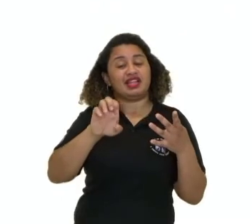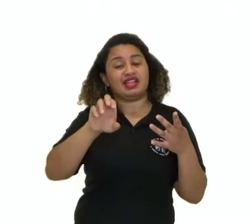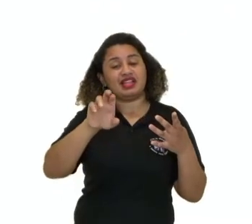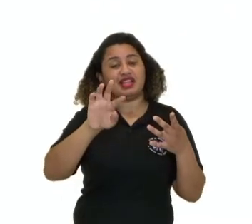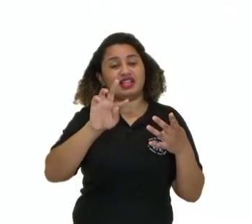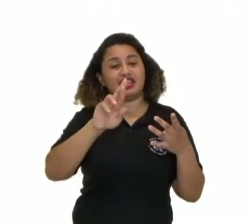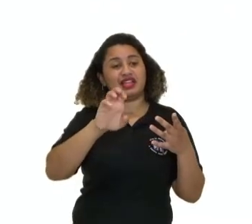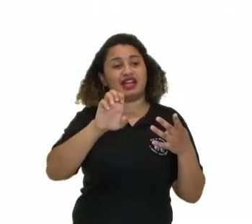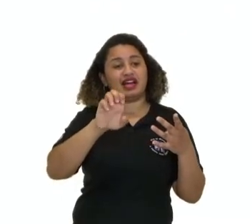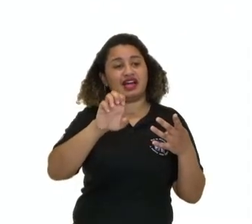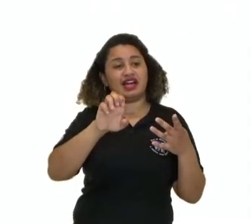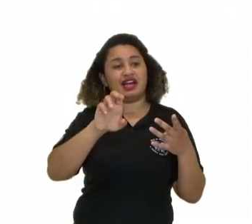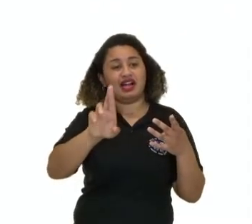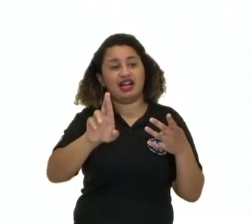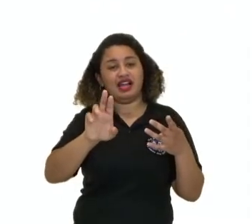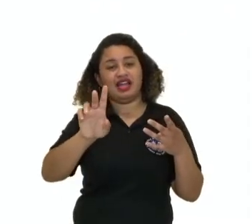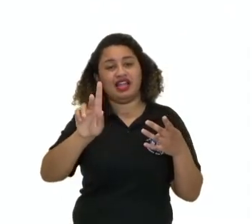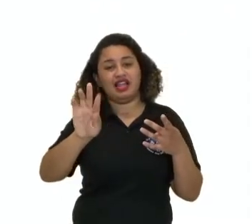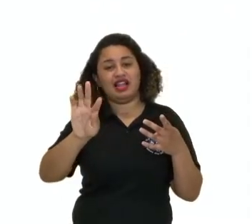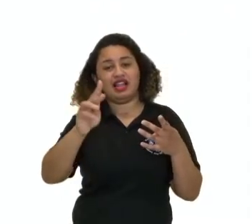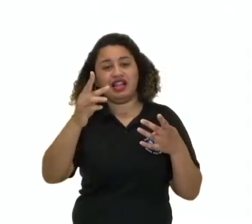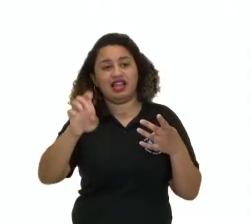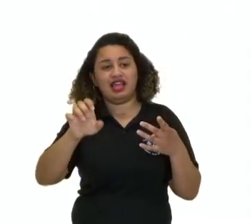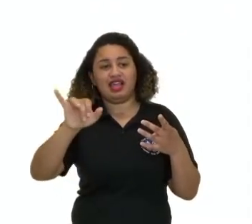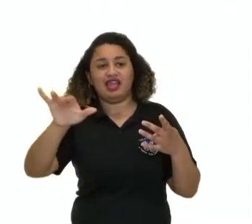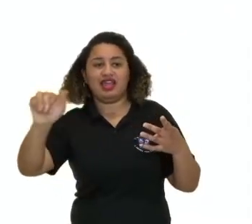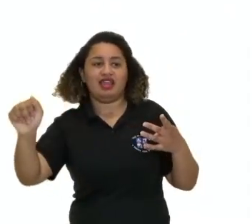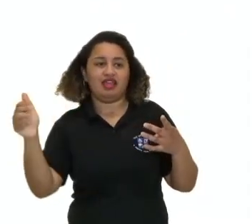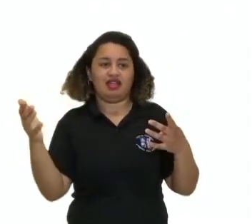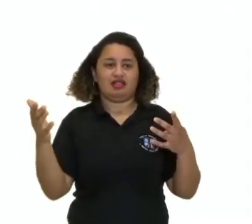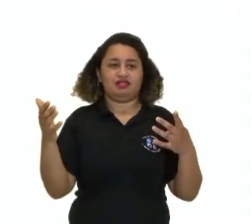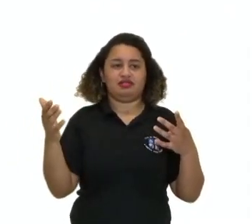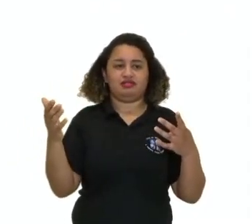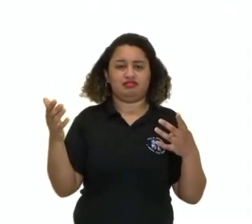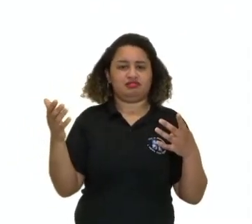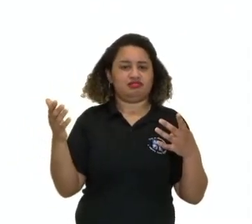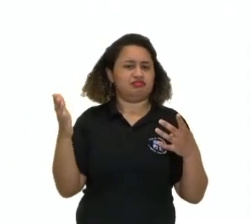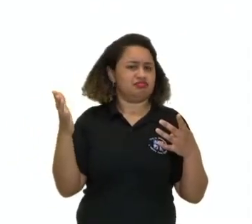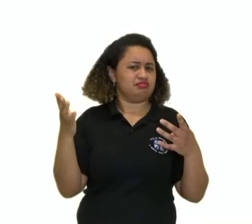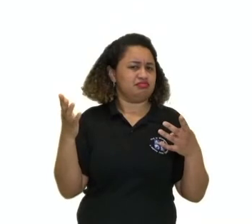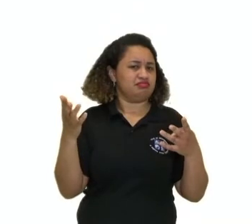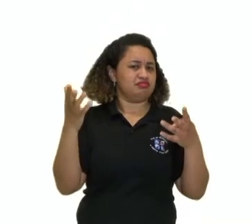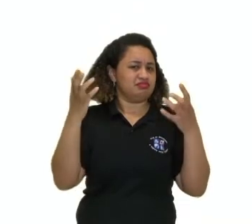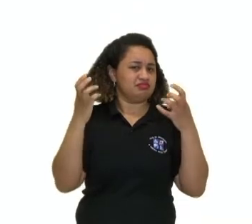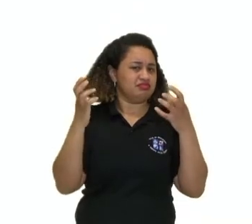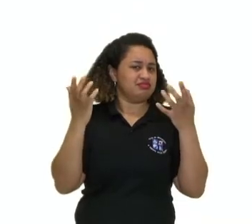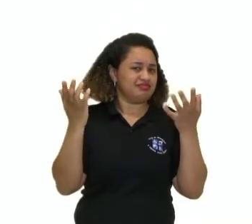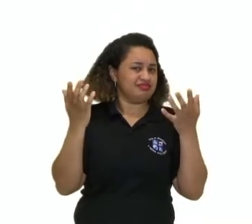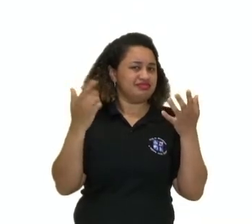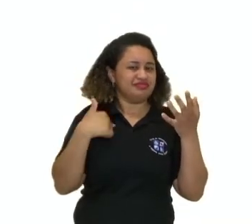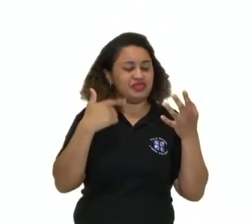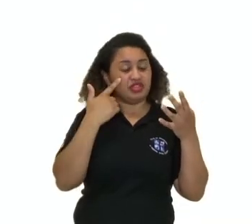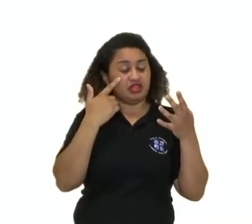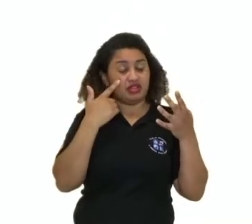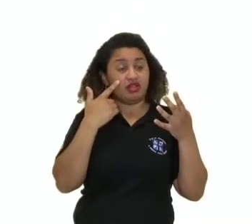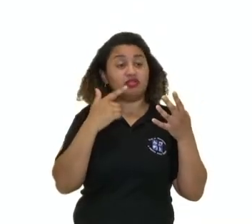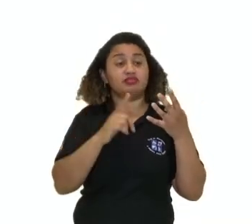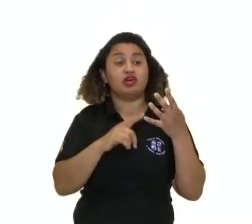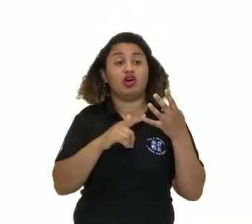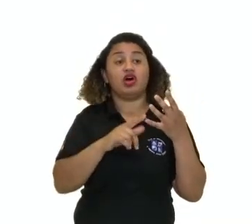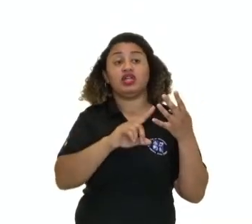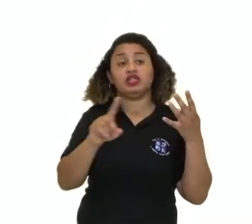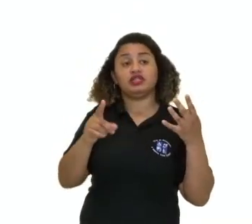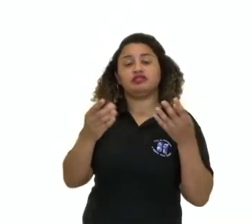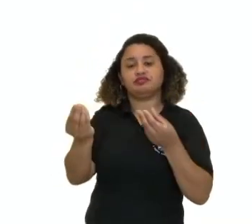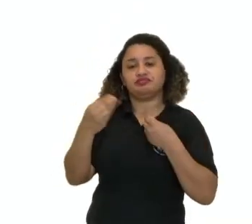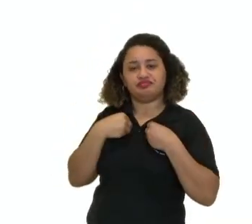ia não me traga o copo Observe aqui um não atraiu o pronome eu não posso dizer